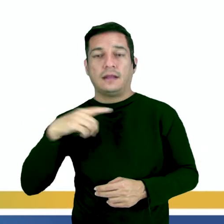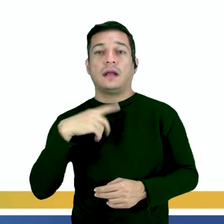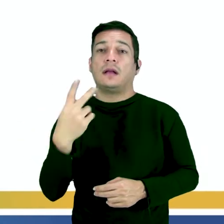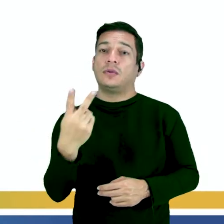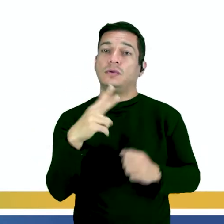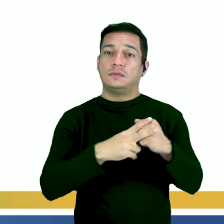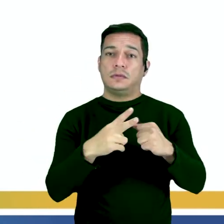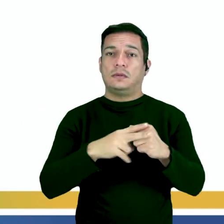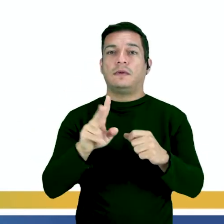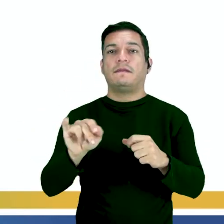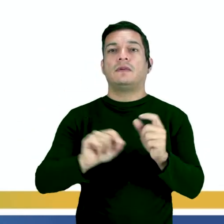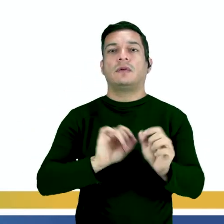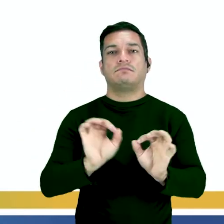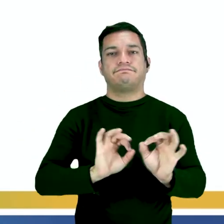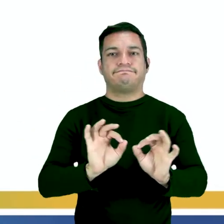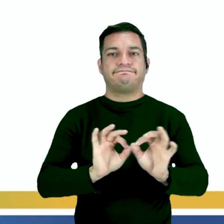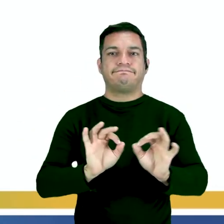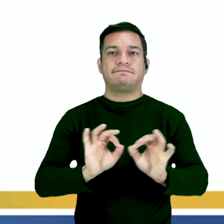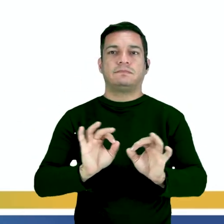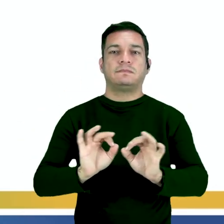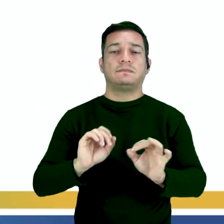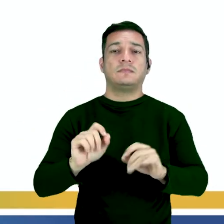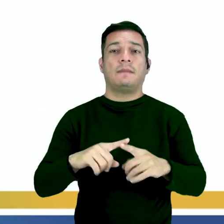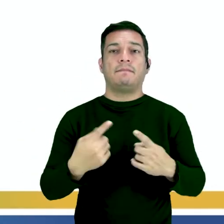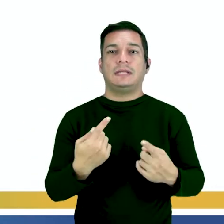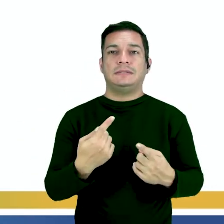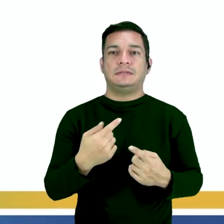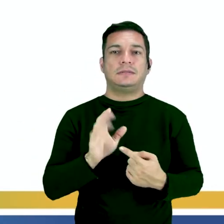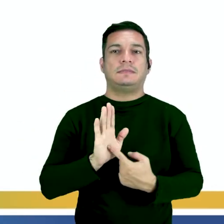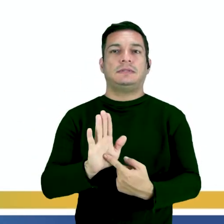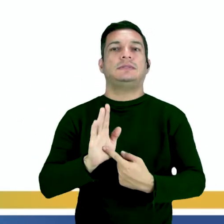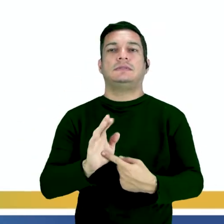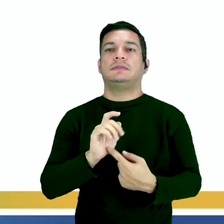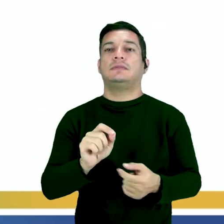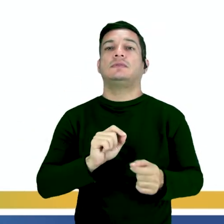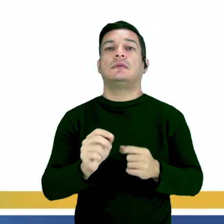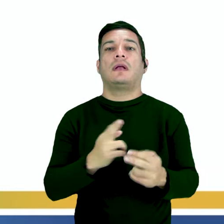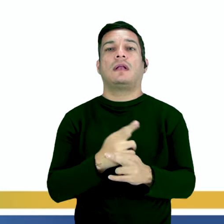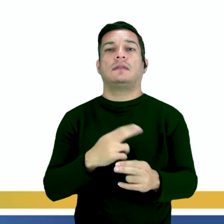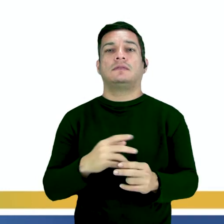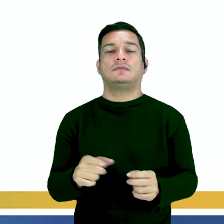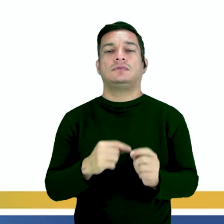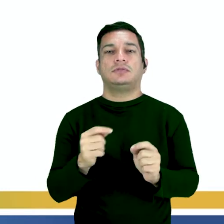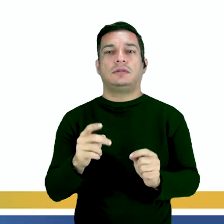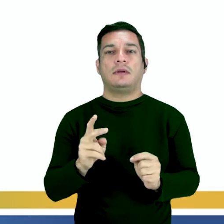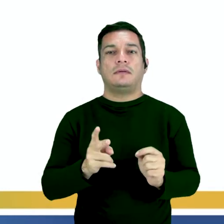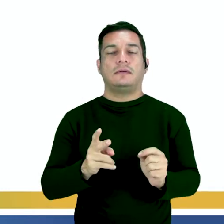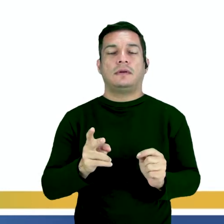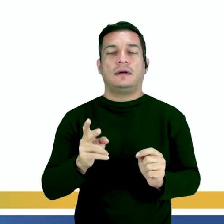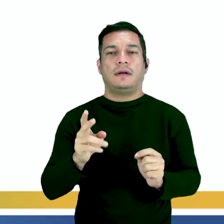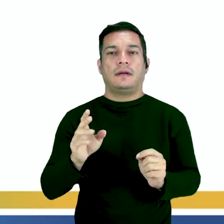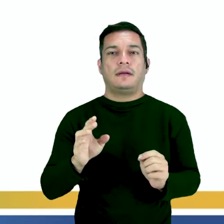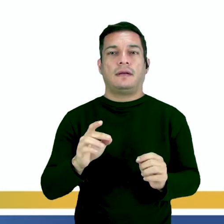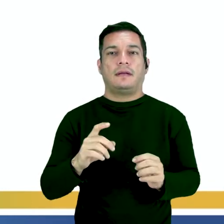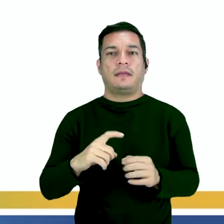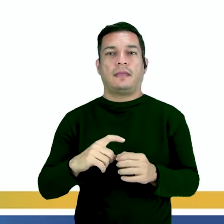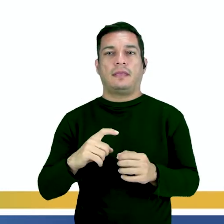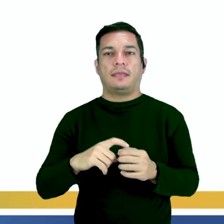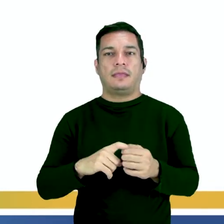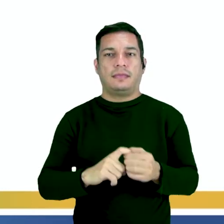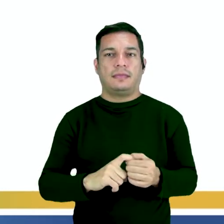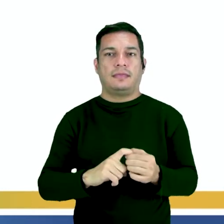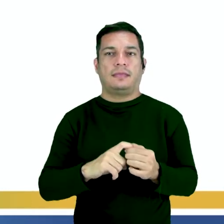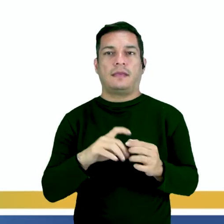dois verbos vão se organizar, mas não apresentarão uma relação de dependência. Então, para